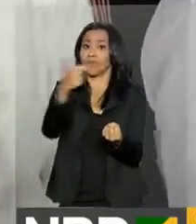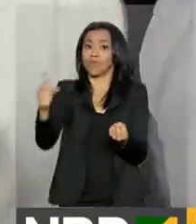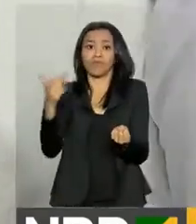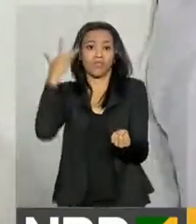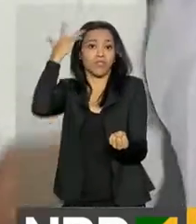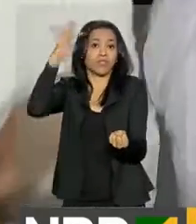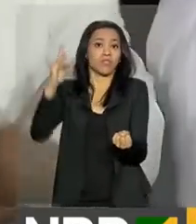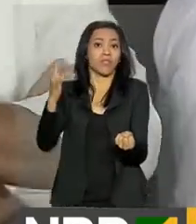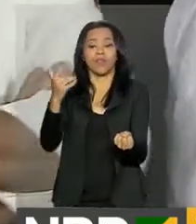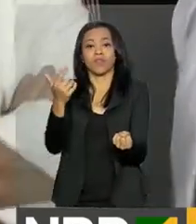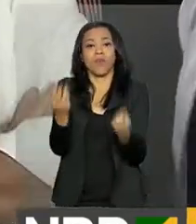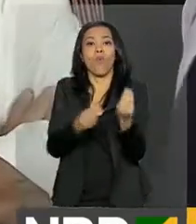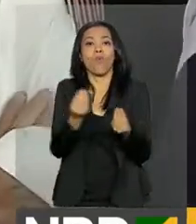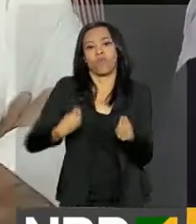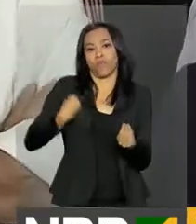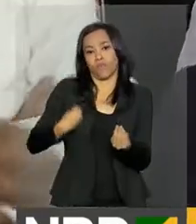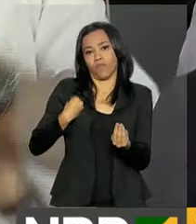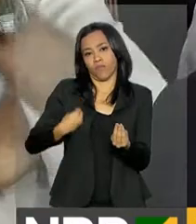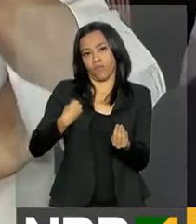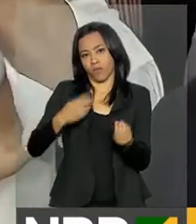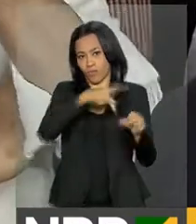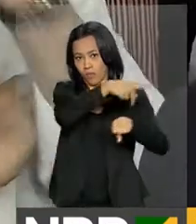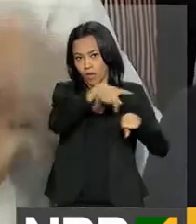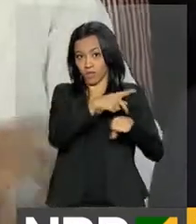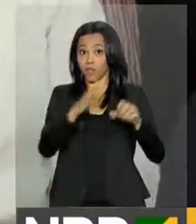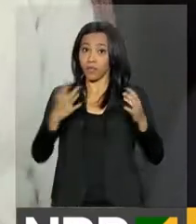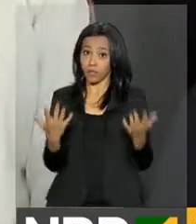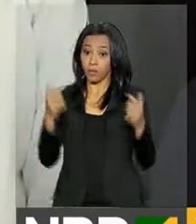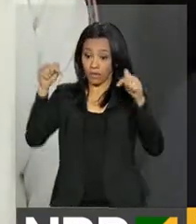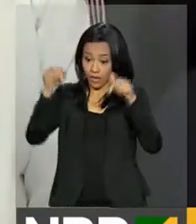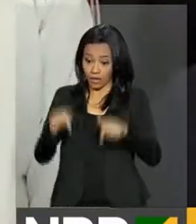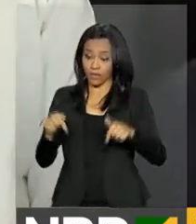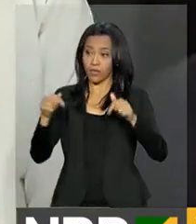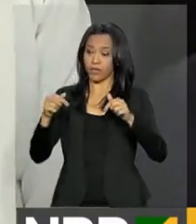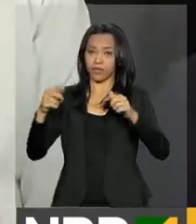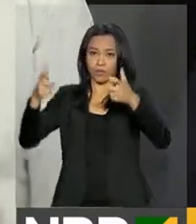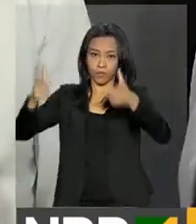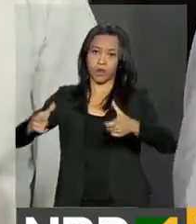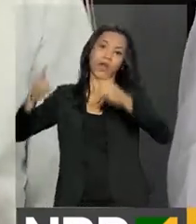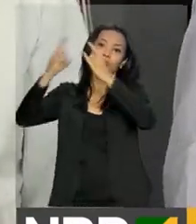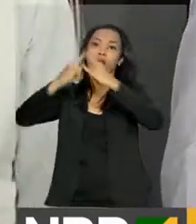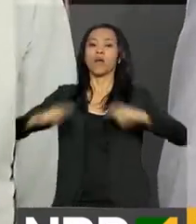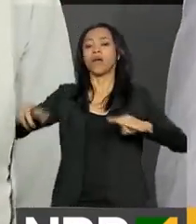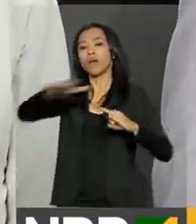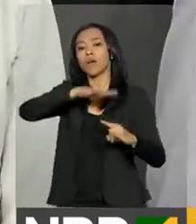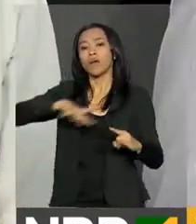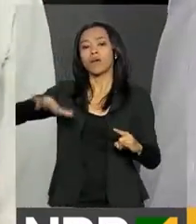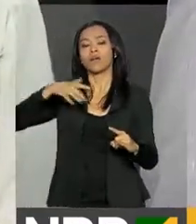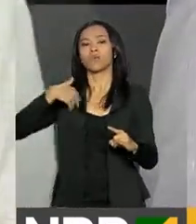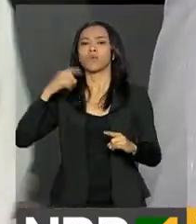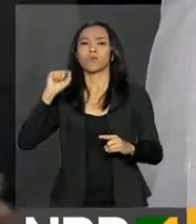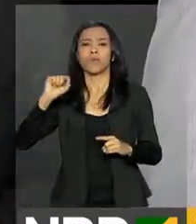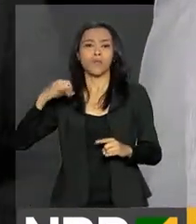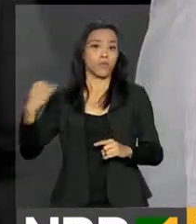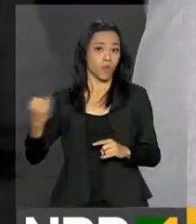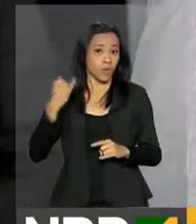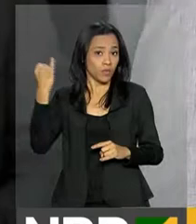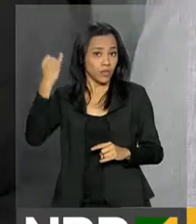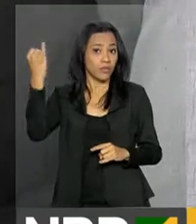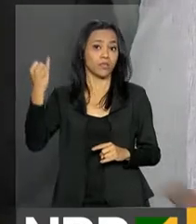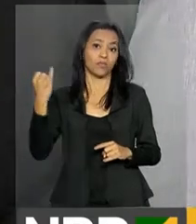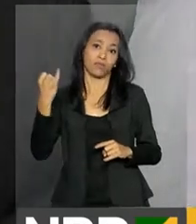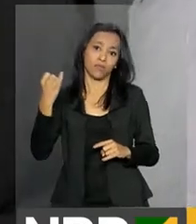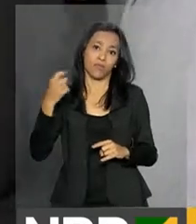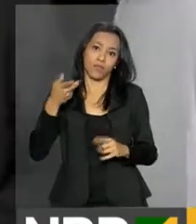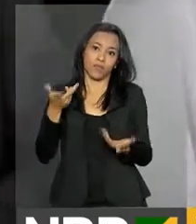Venezuela. E, portanto, nestes abrigos nós estamos verificando a importância de tê-los acolhido